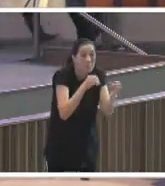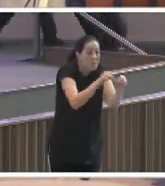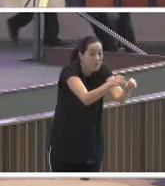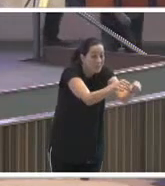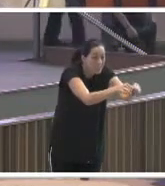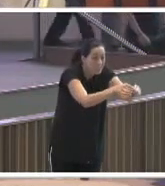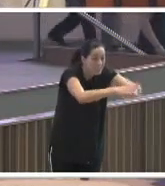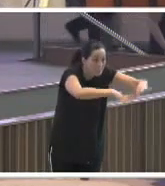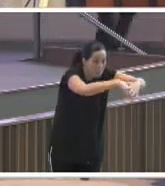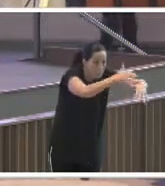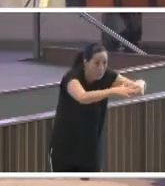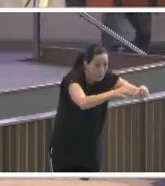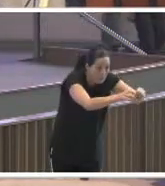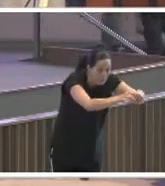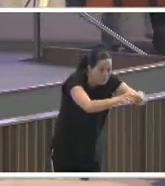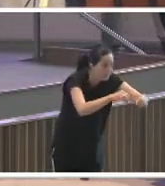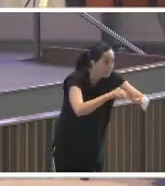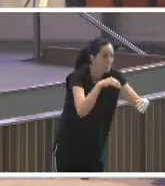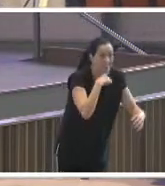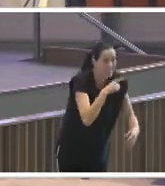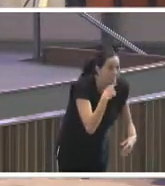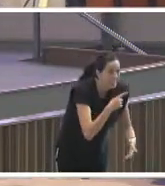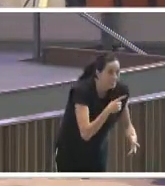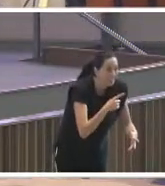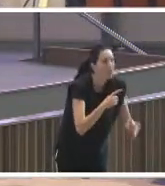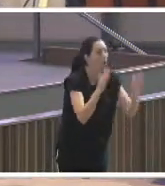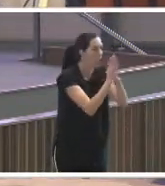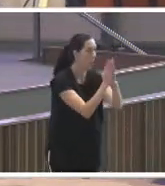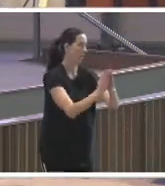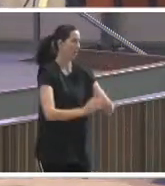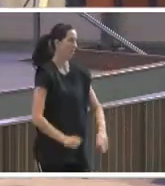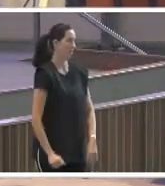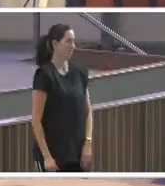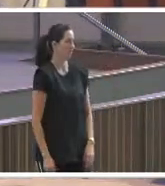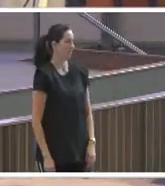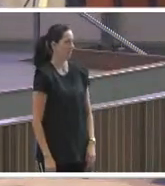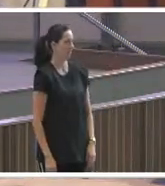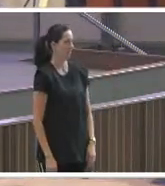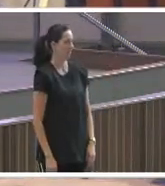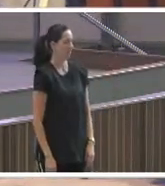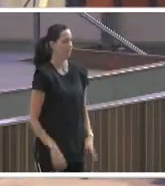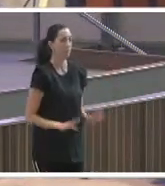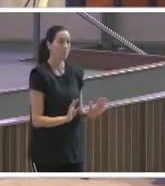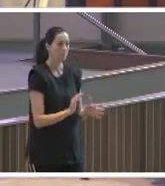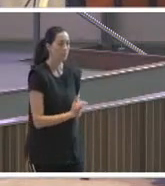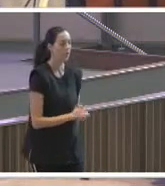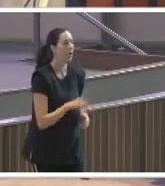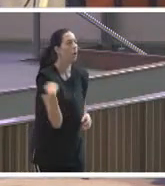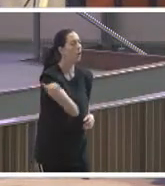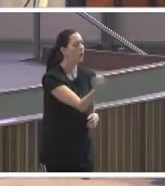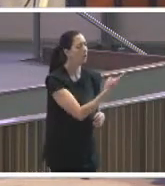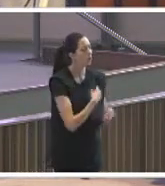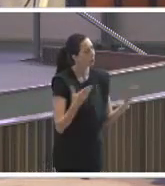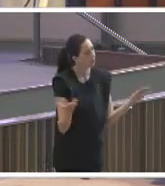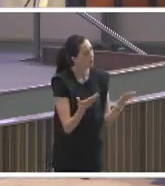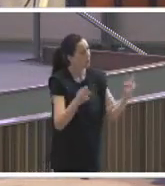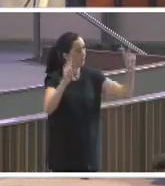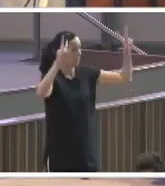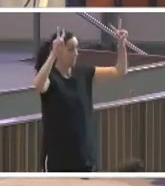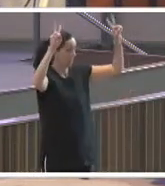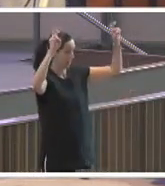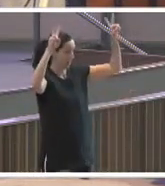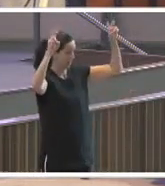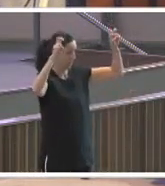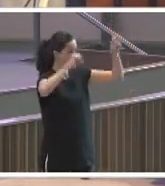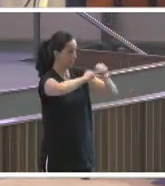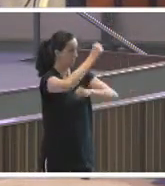Eu quero dizer para você que nós começamos agora essa campanha, esse ano aqui, tremenda, de volta para casa, e a única coisa